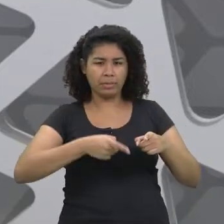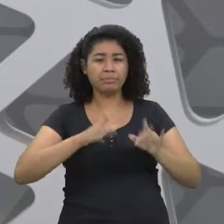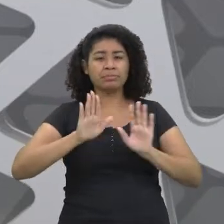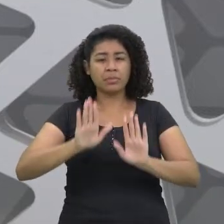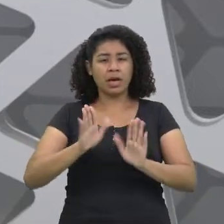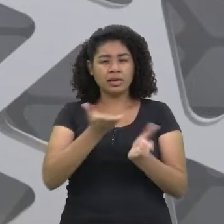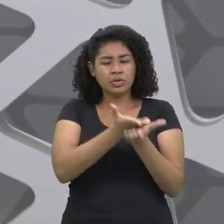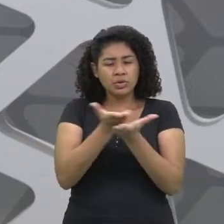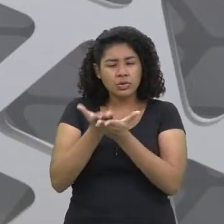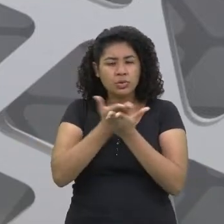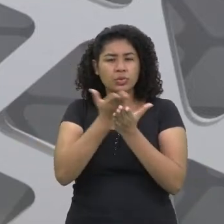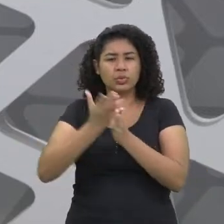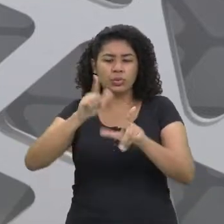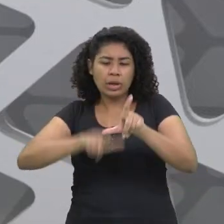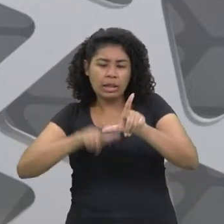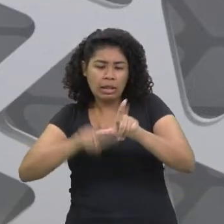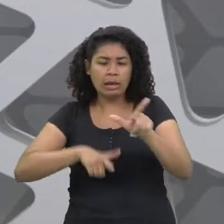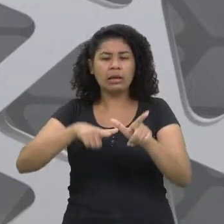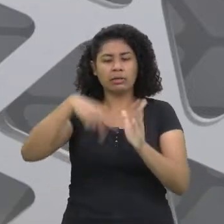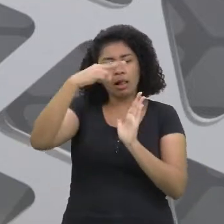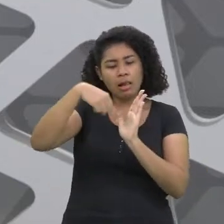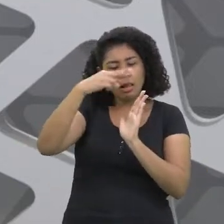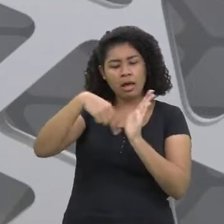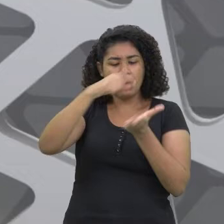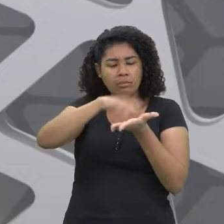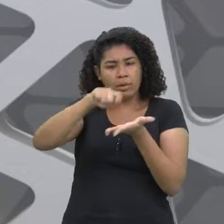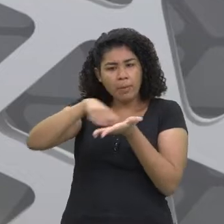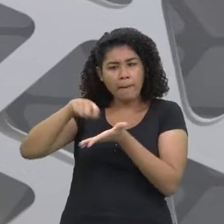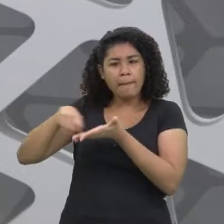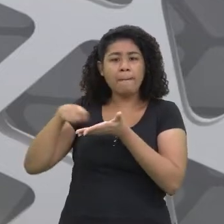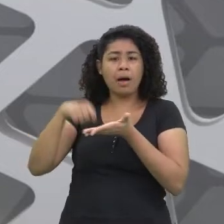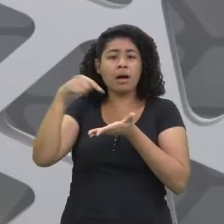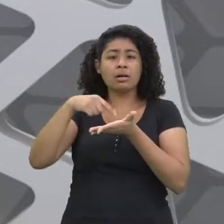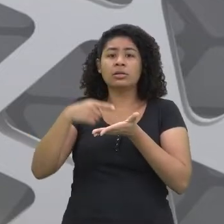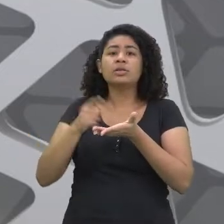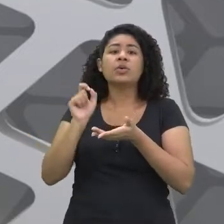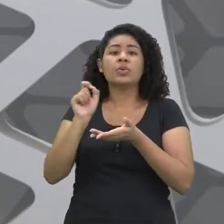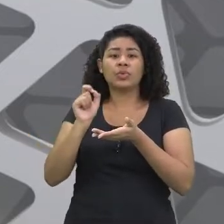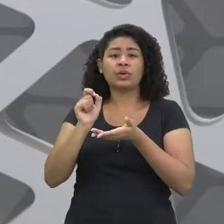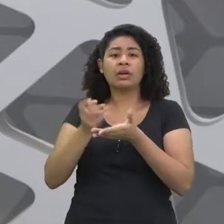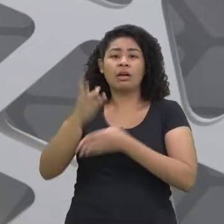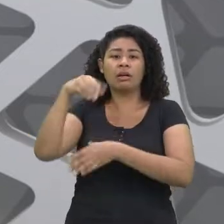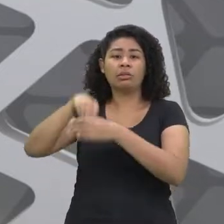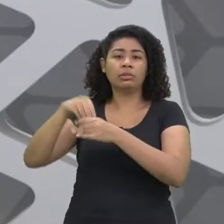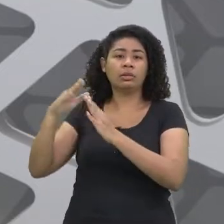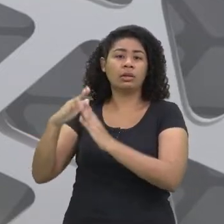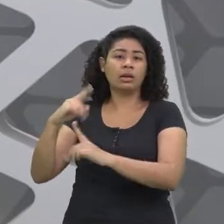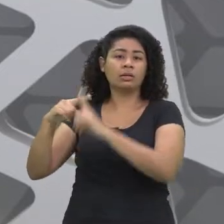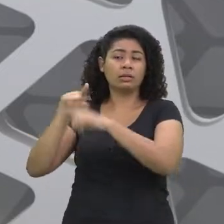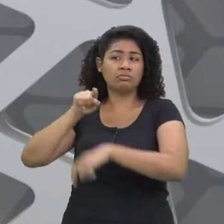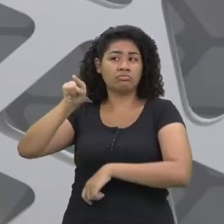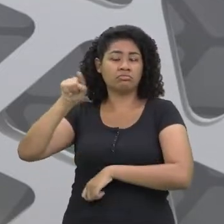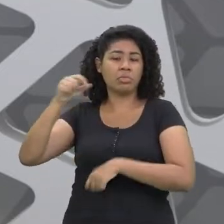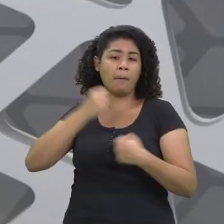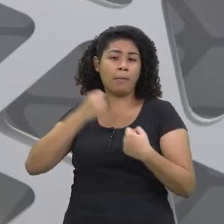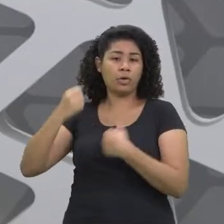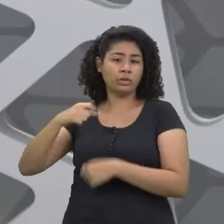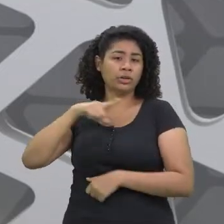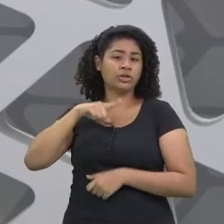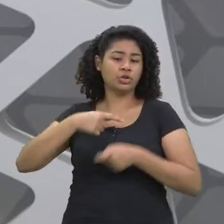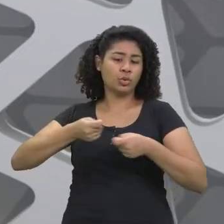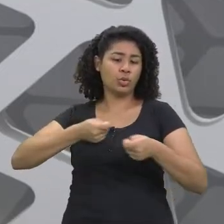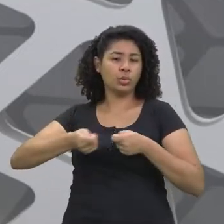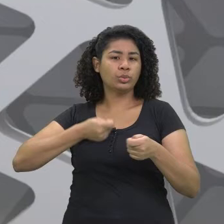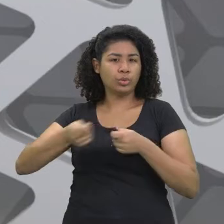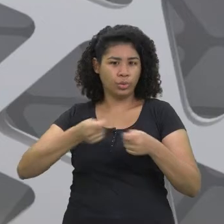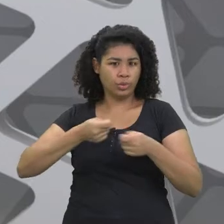as letras, ler, escrever, contar, estava atrelado unicamente ao ensino dentro da Igreja Católica, que, por sua vez,